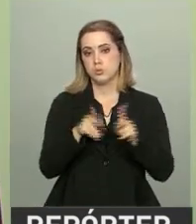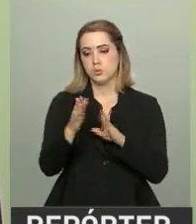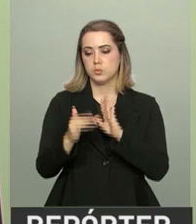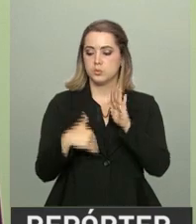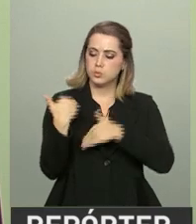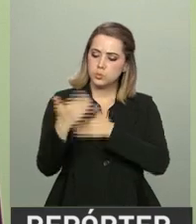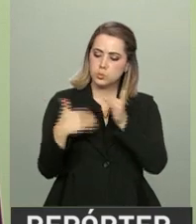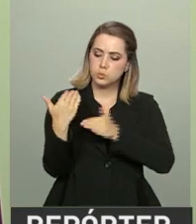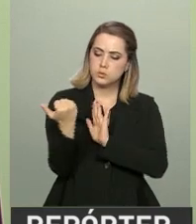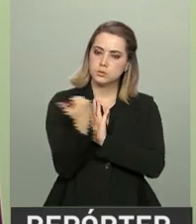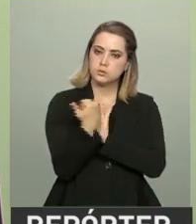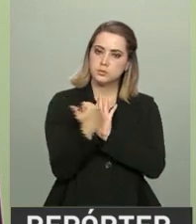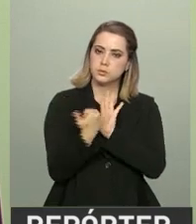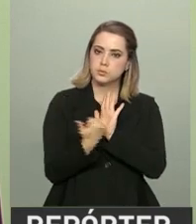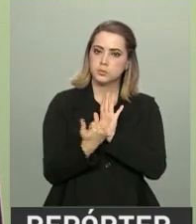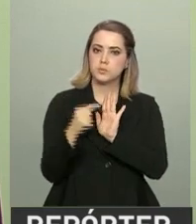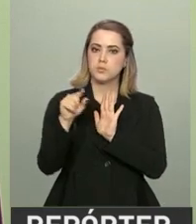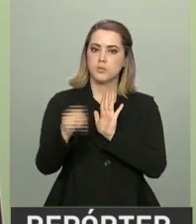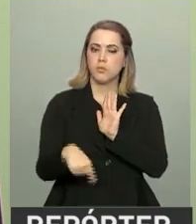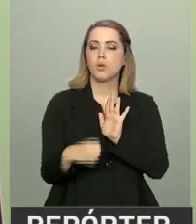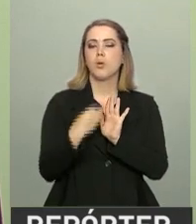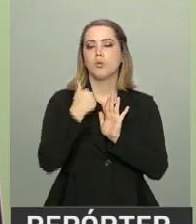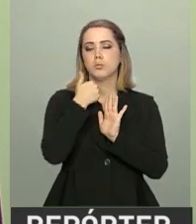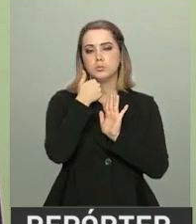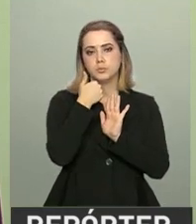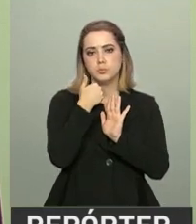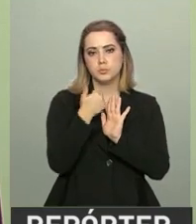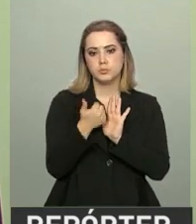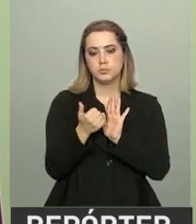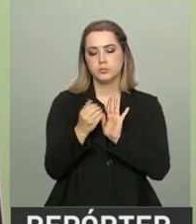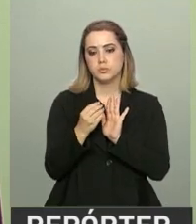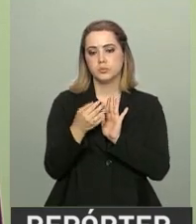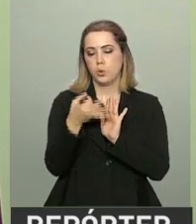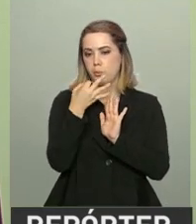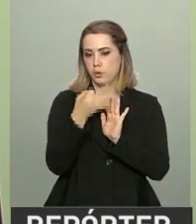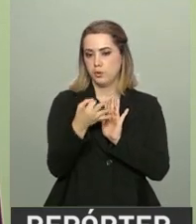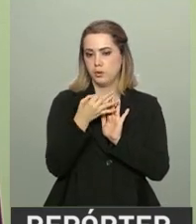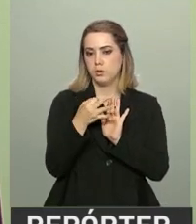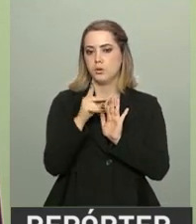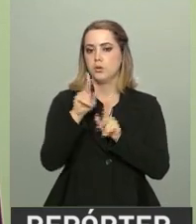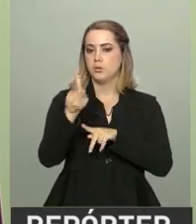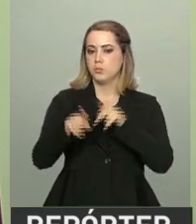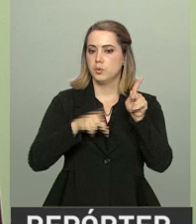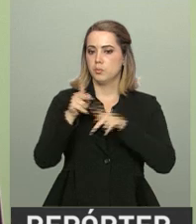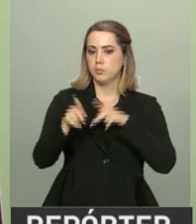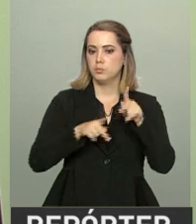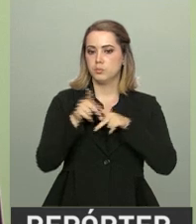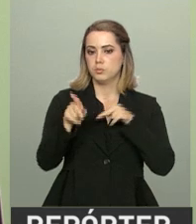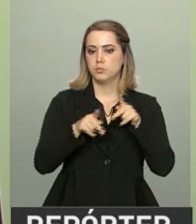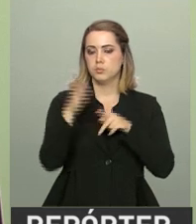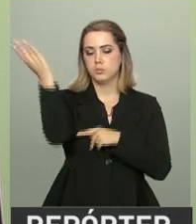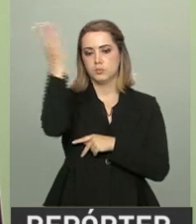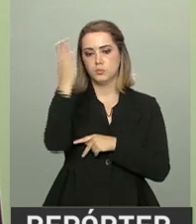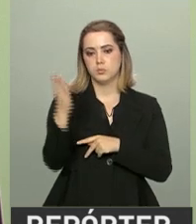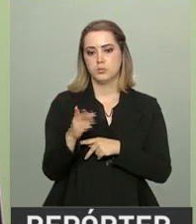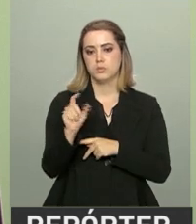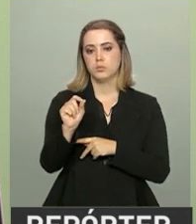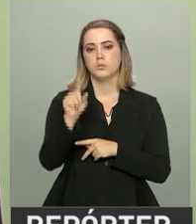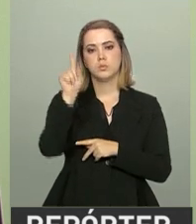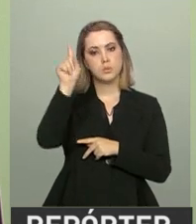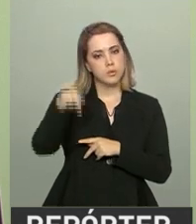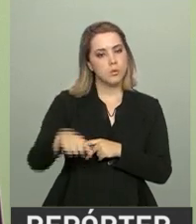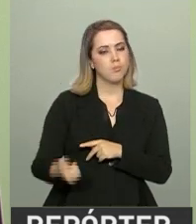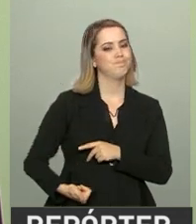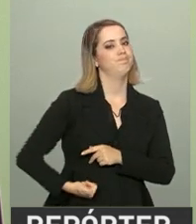programa eu acho que os benefícios que a população brasileira é a